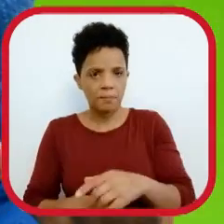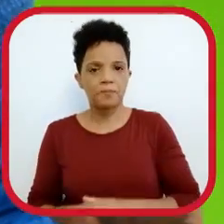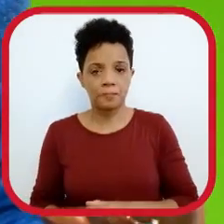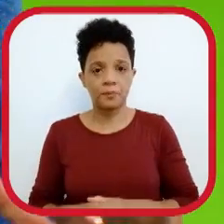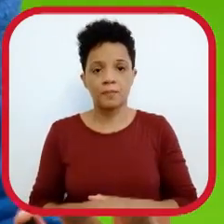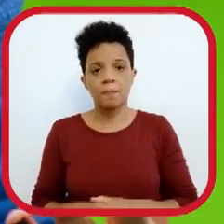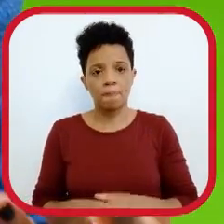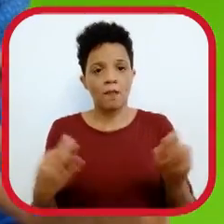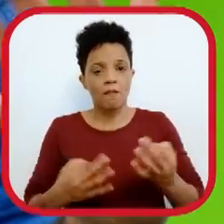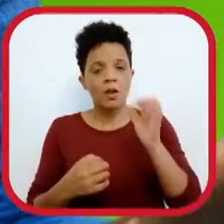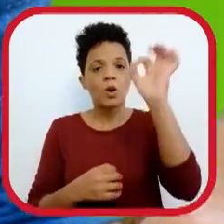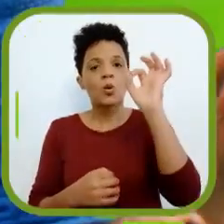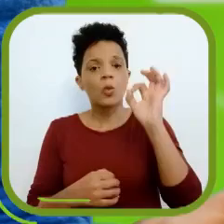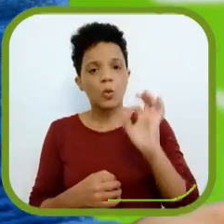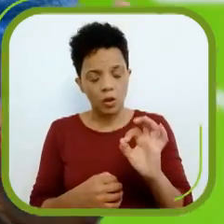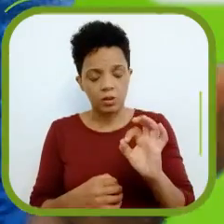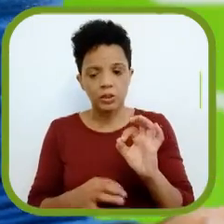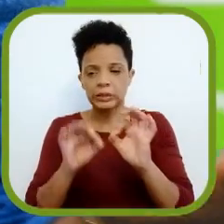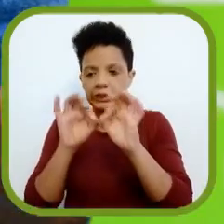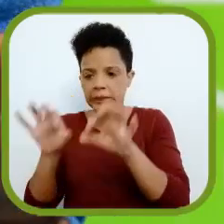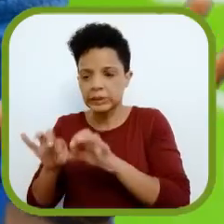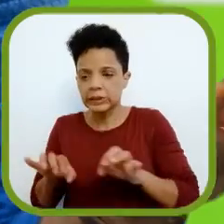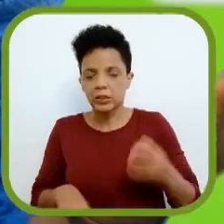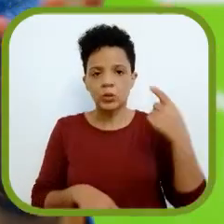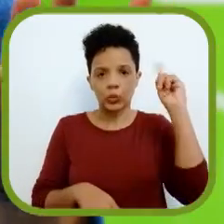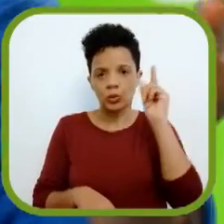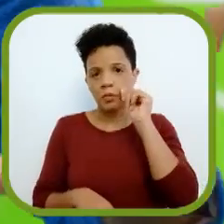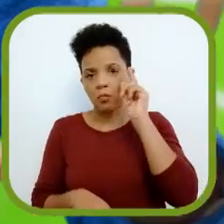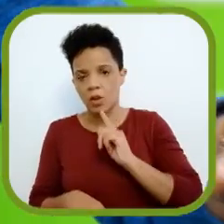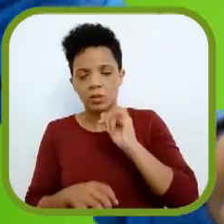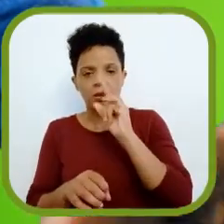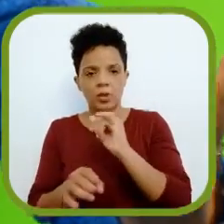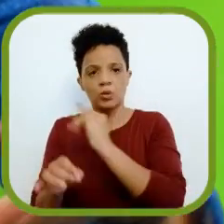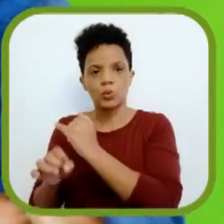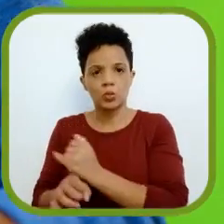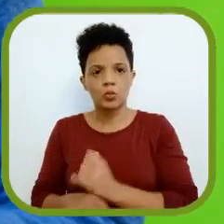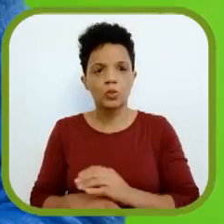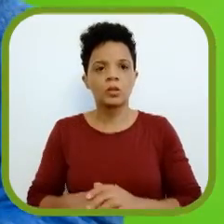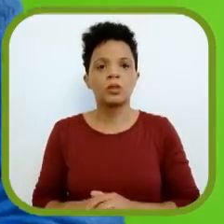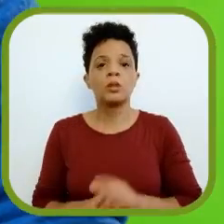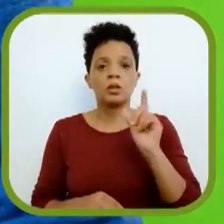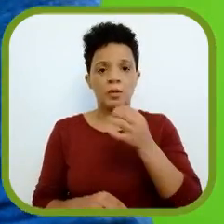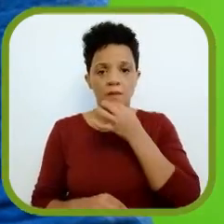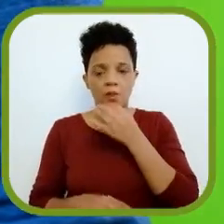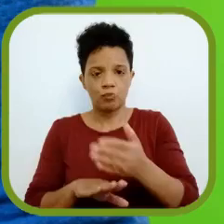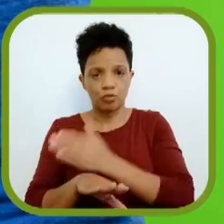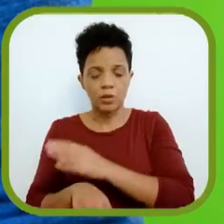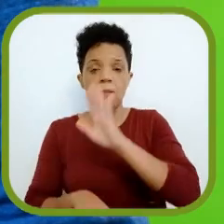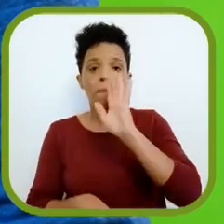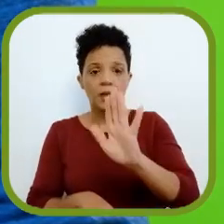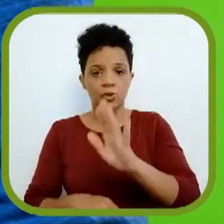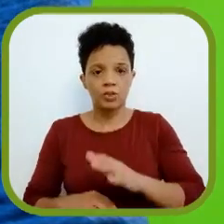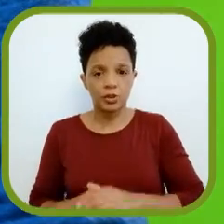outra deficiência. Portanto, embora as cotas não sejam iguais, as de género e todas as outras de que